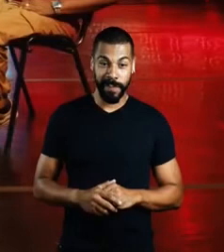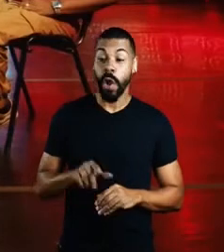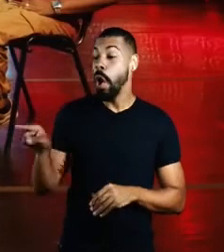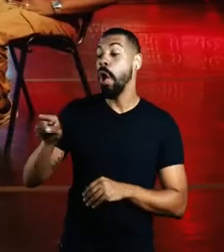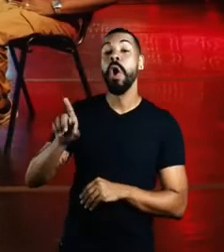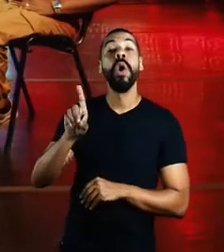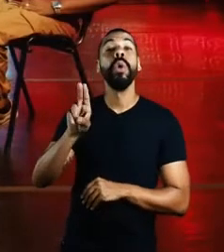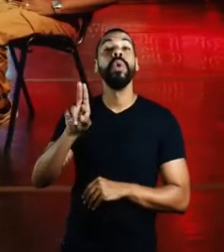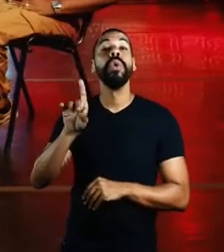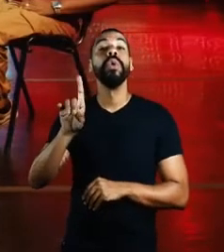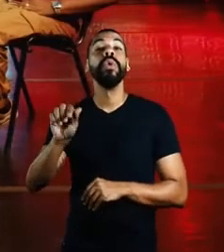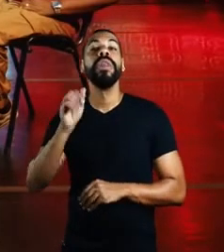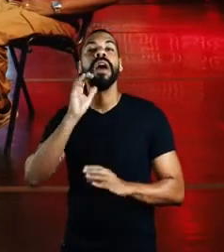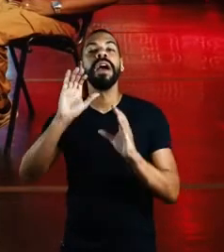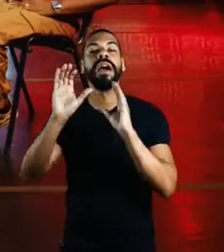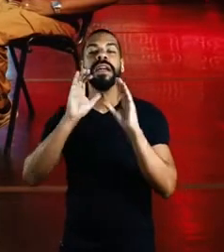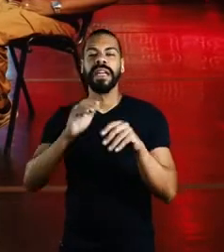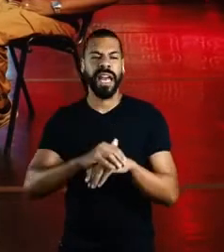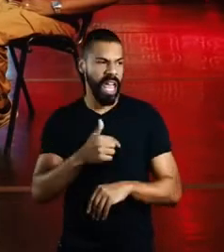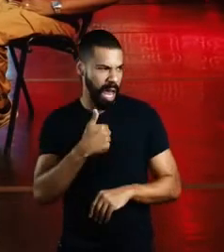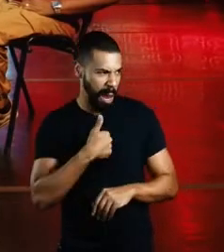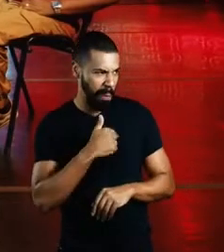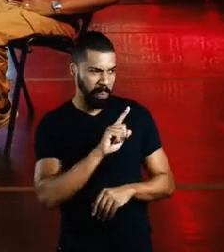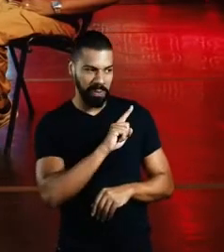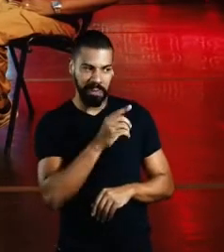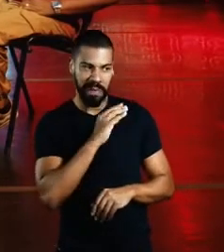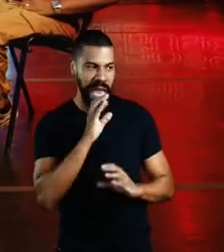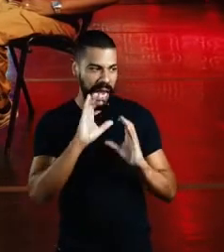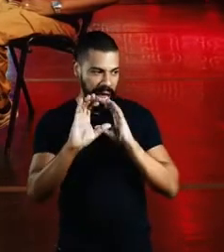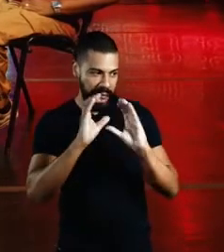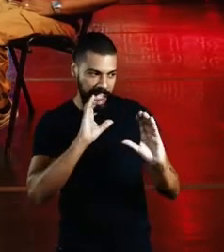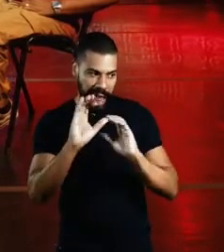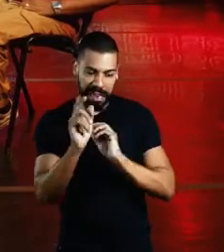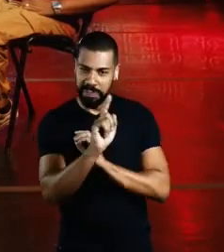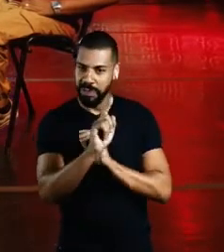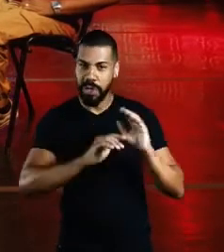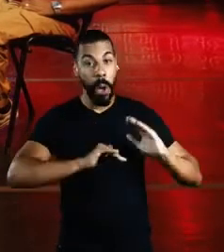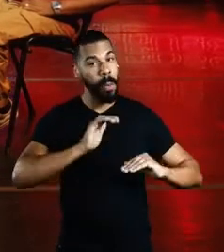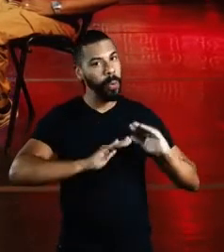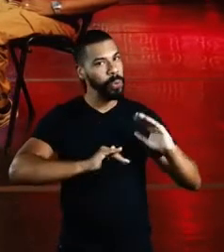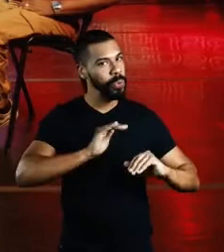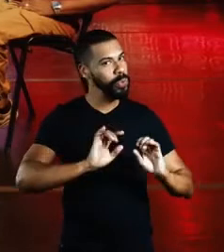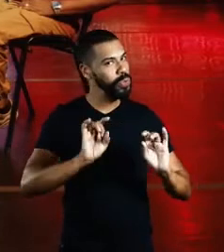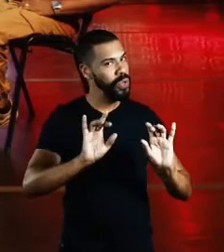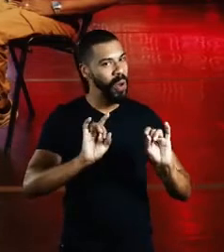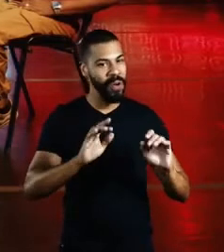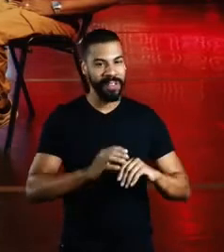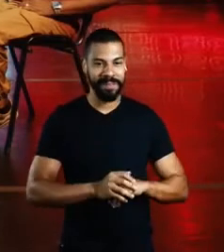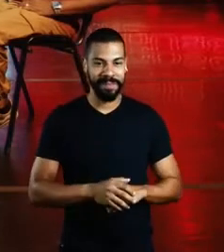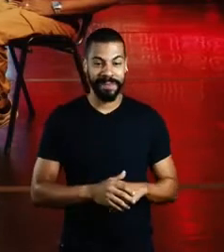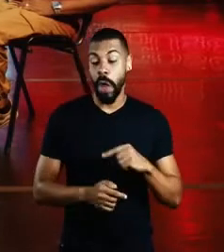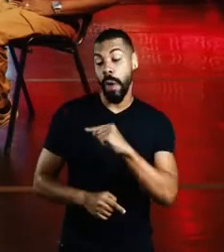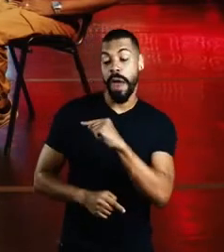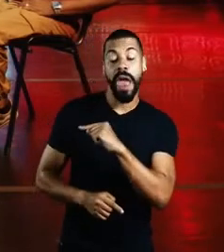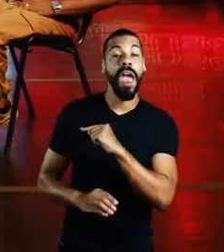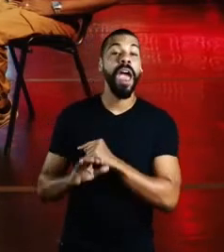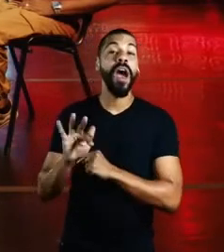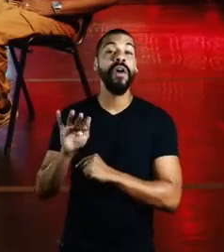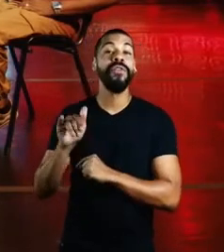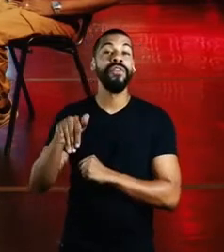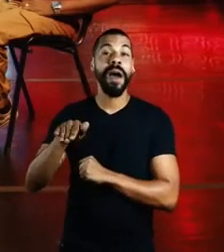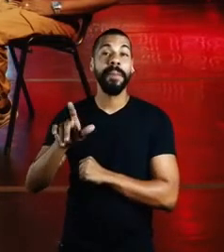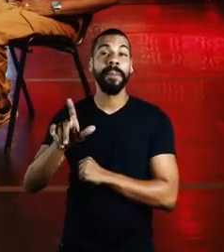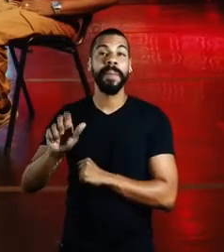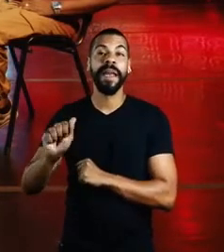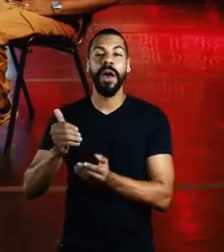O Duda canta. Duda. Não, eu não canto nada. Eu só produzo. Duda. Não, família começa, cara. Família começa e eu